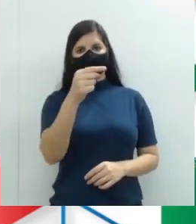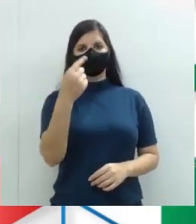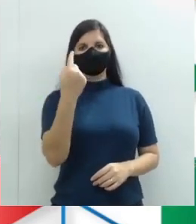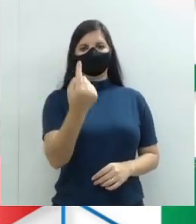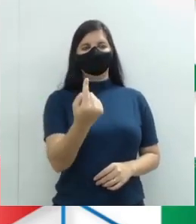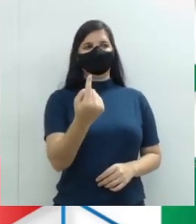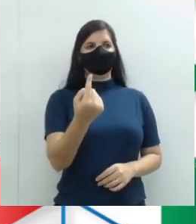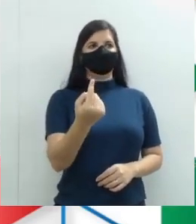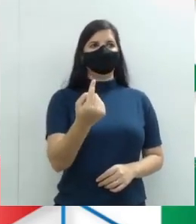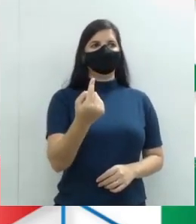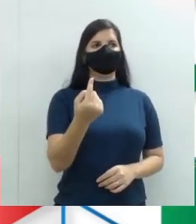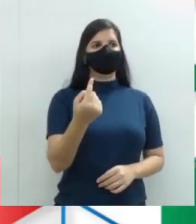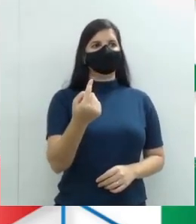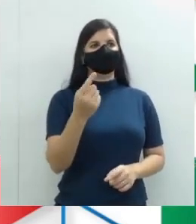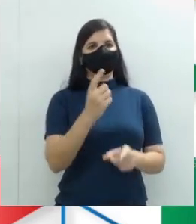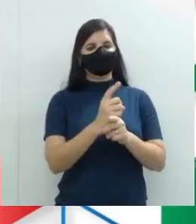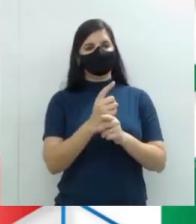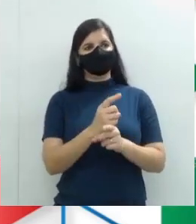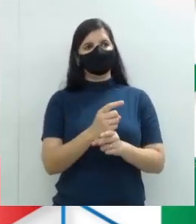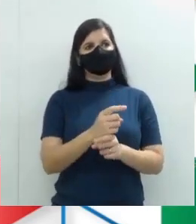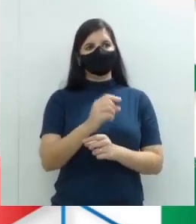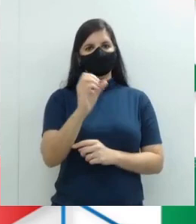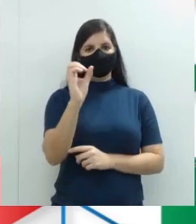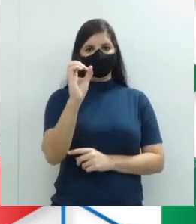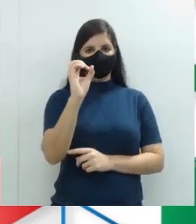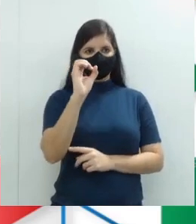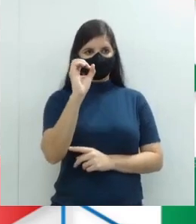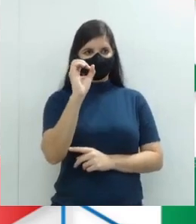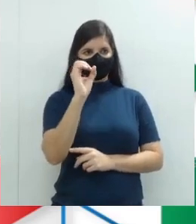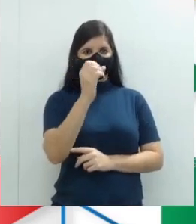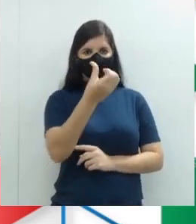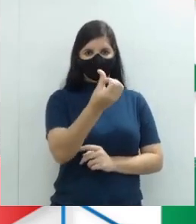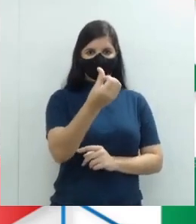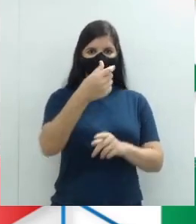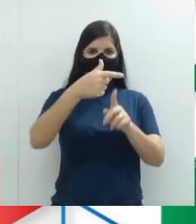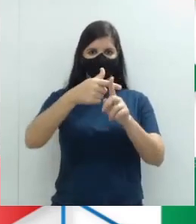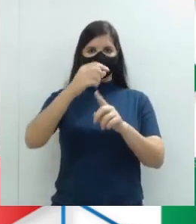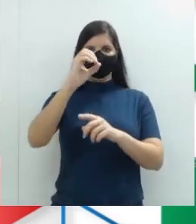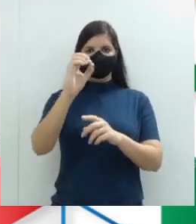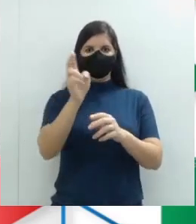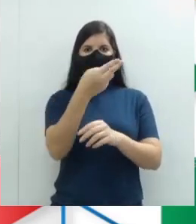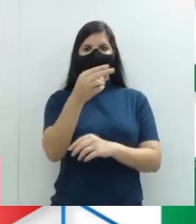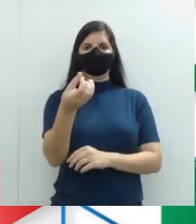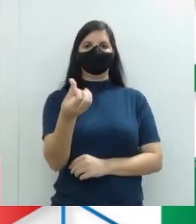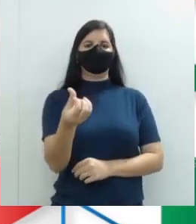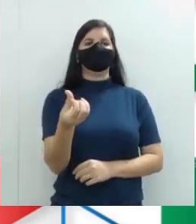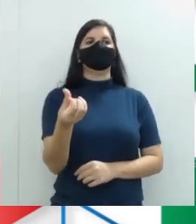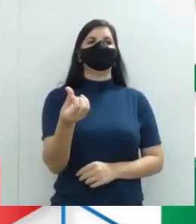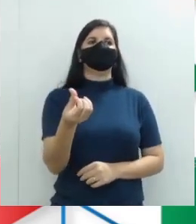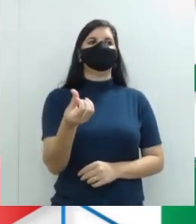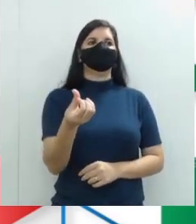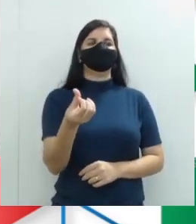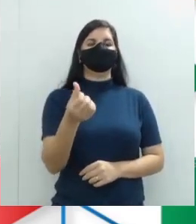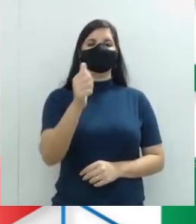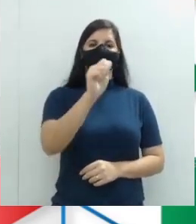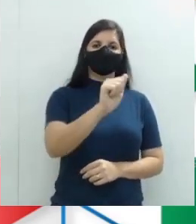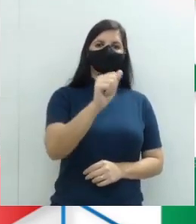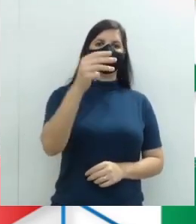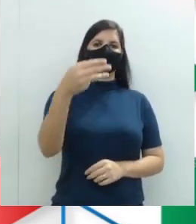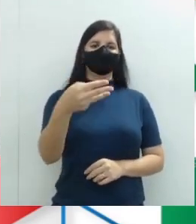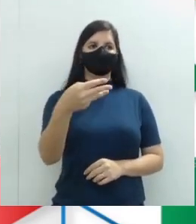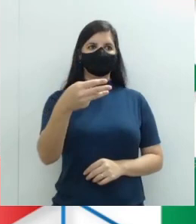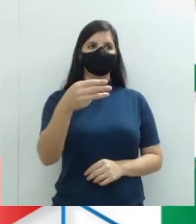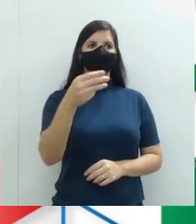ser 1. Então, eu tenho, quem é o A1? 0. 6 mais 0, 6. Então, o segundo termo, 6. E